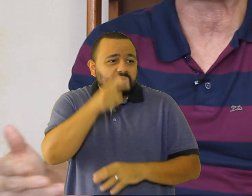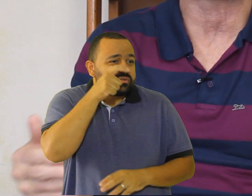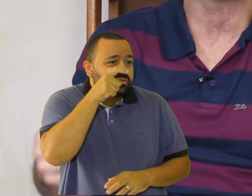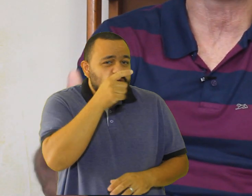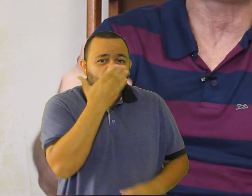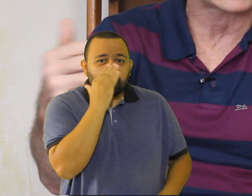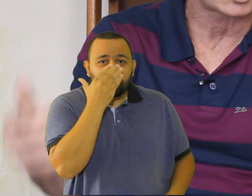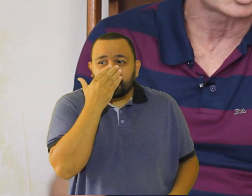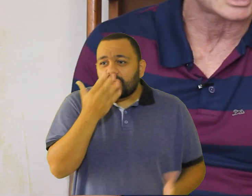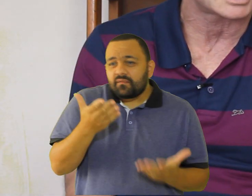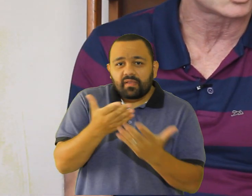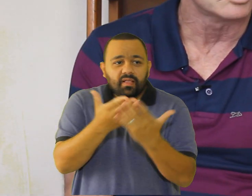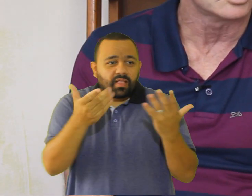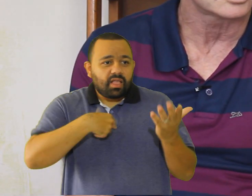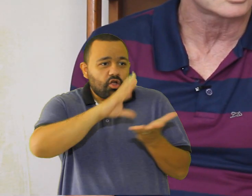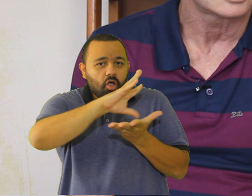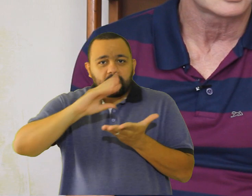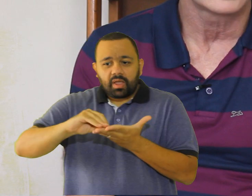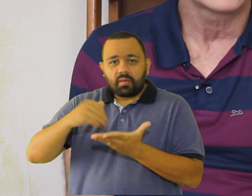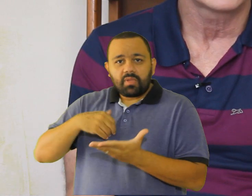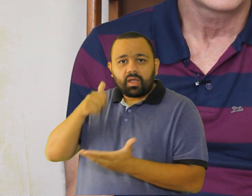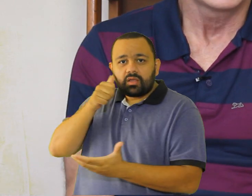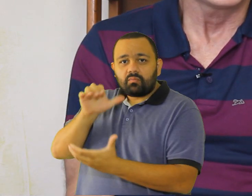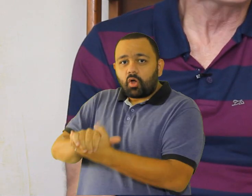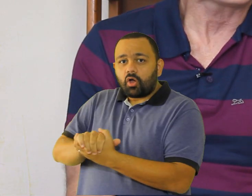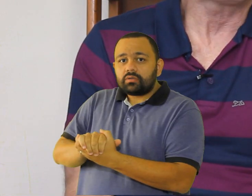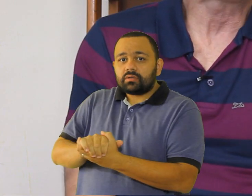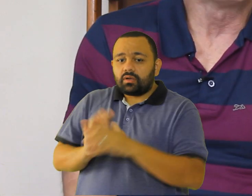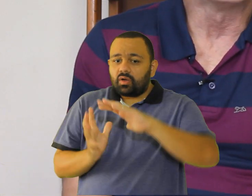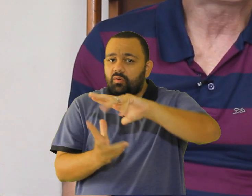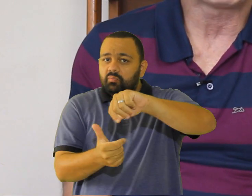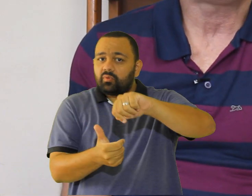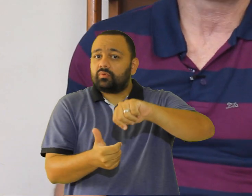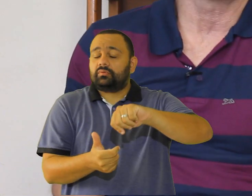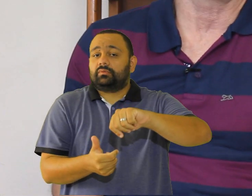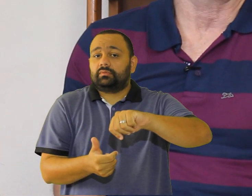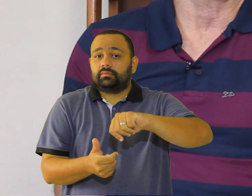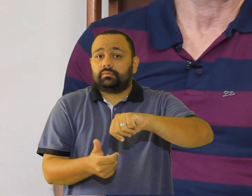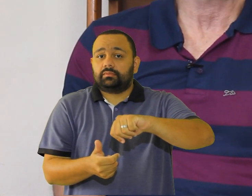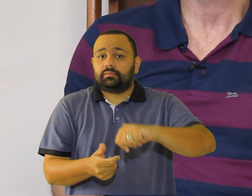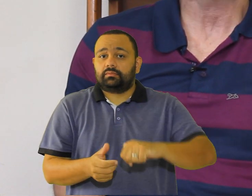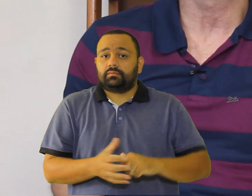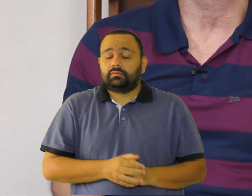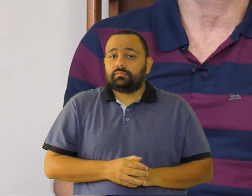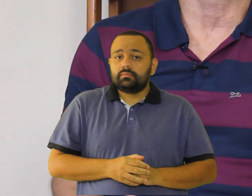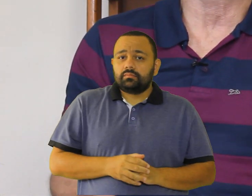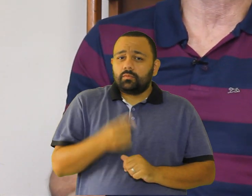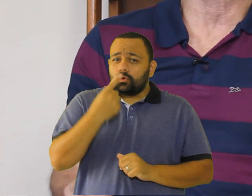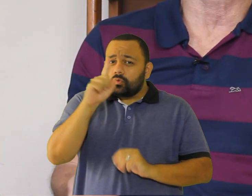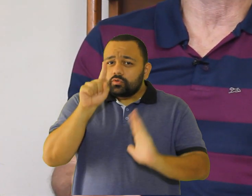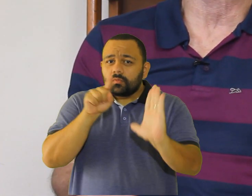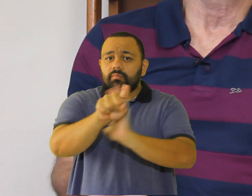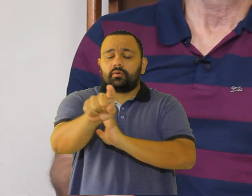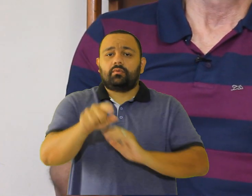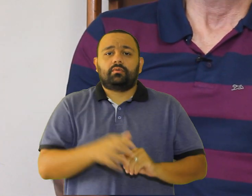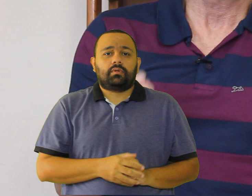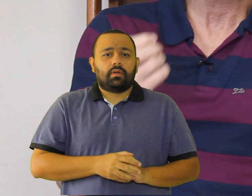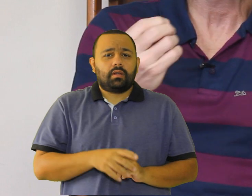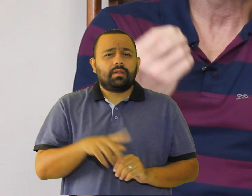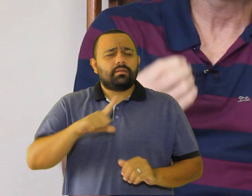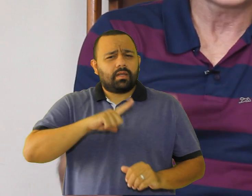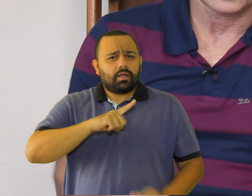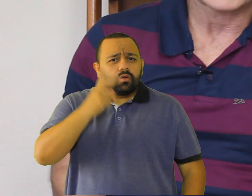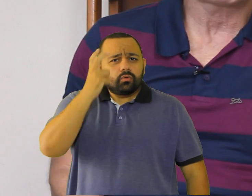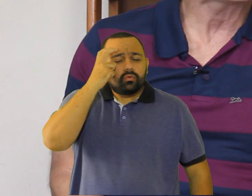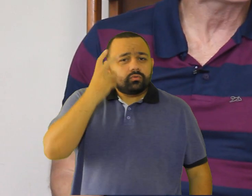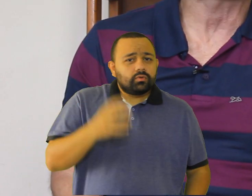de pornografia, da sujeira do mundo? E talvez uma última pergunta. É bem cultural isso, mas